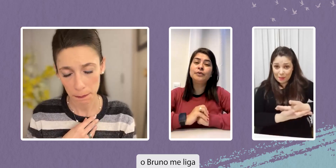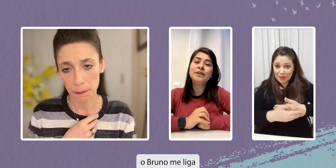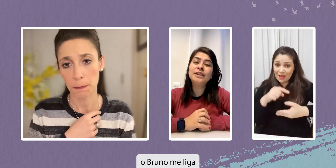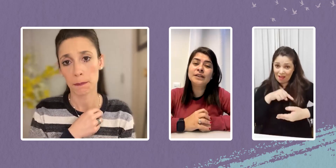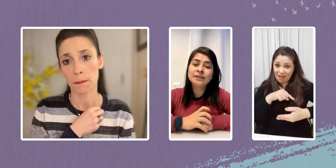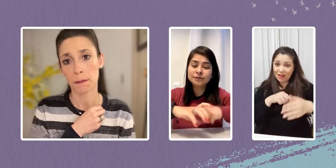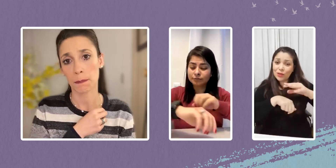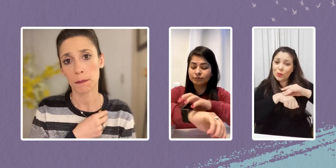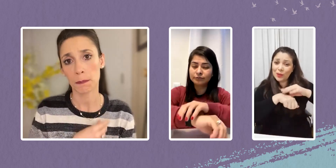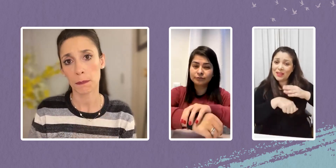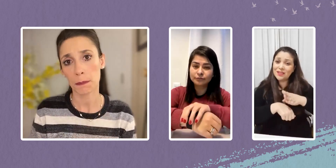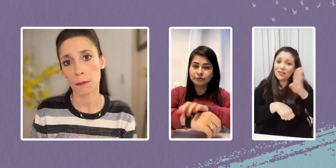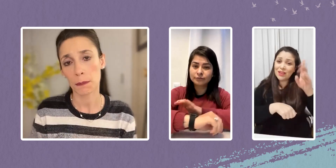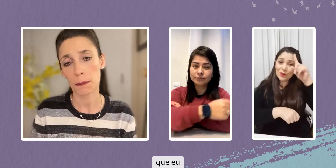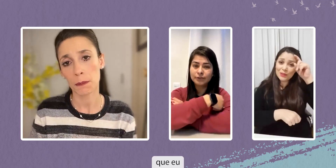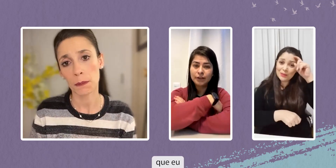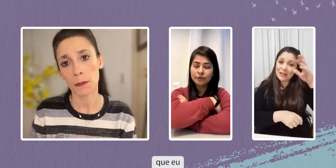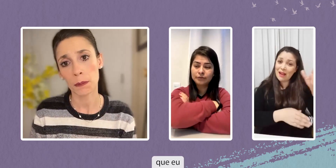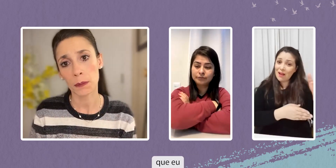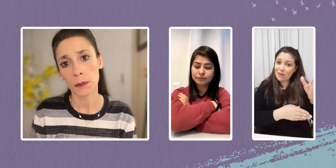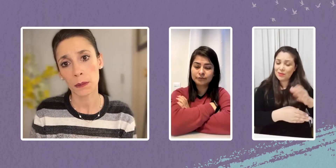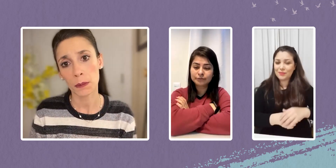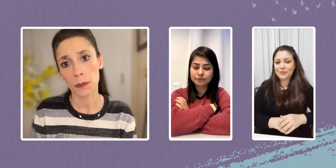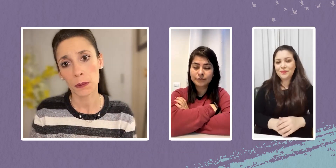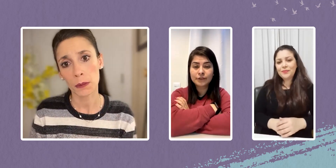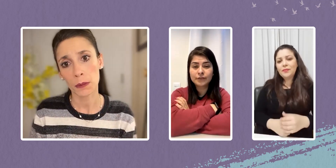O Bruno me liga. E eu,